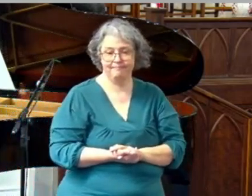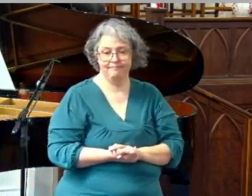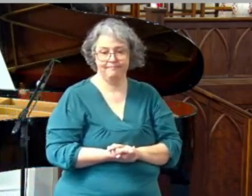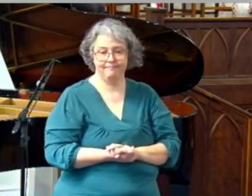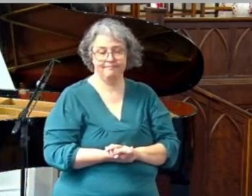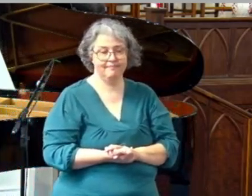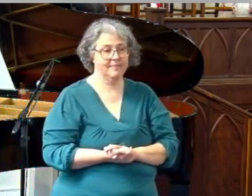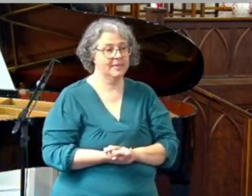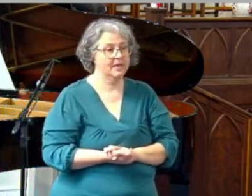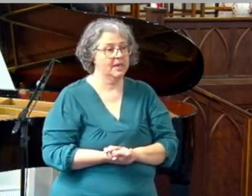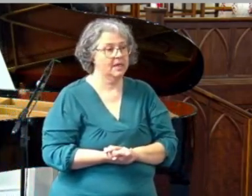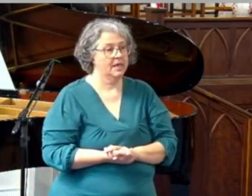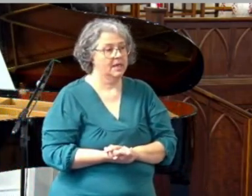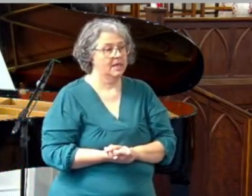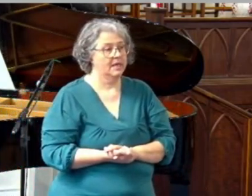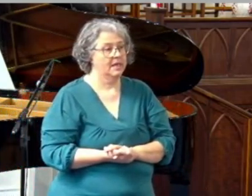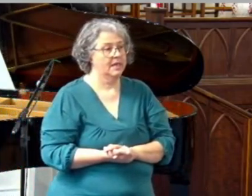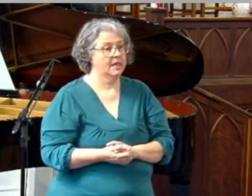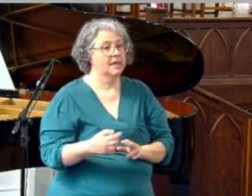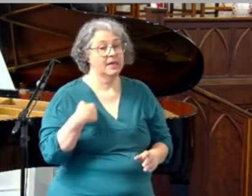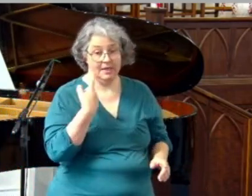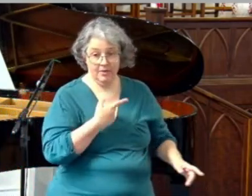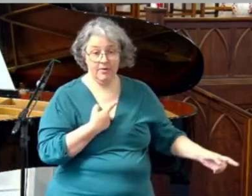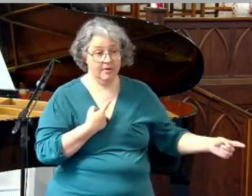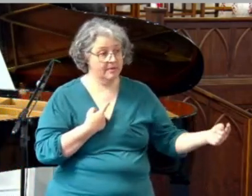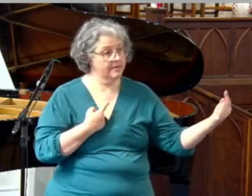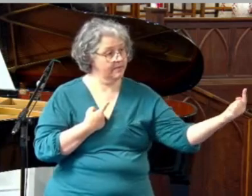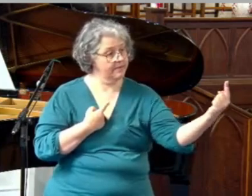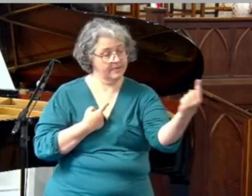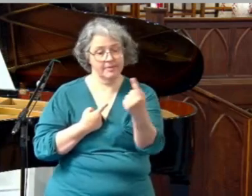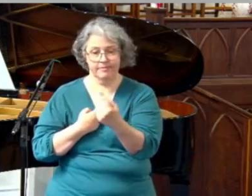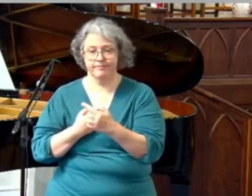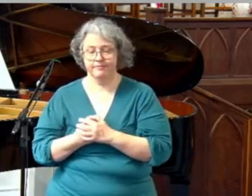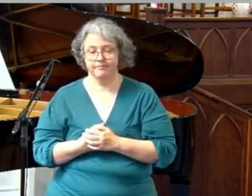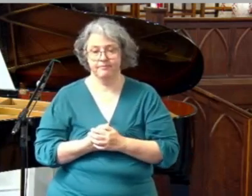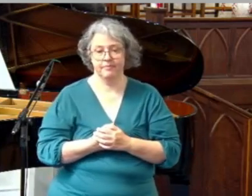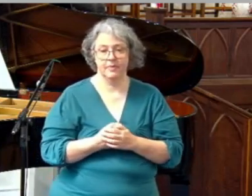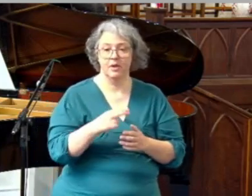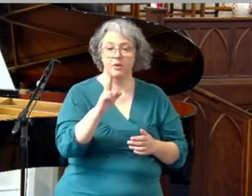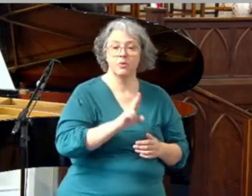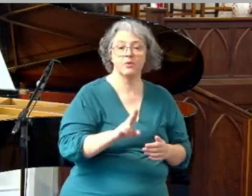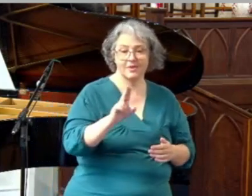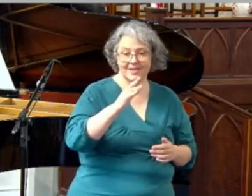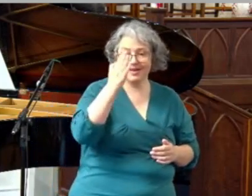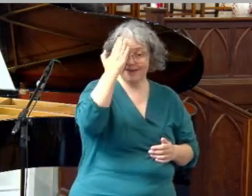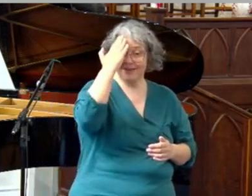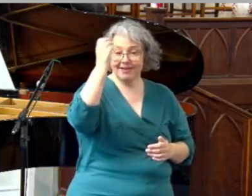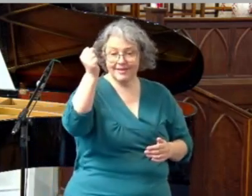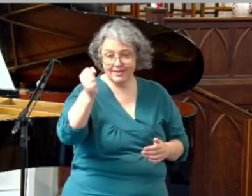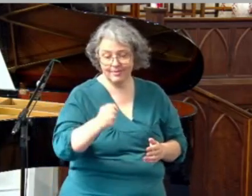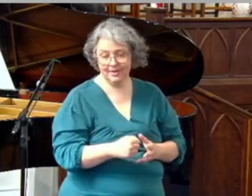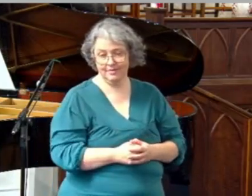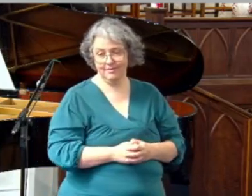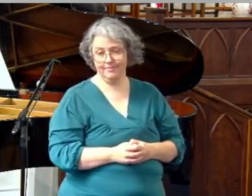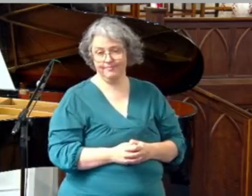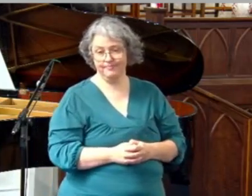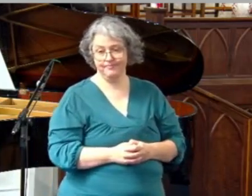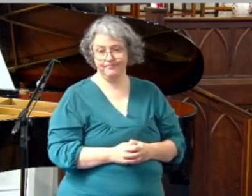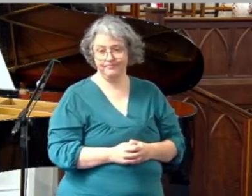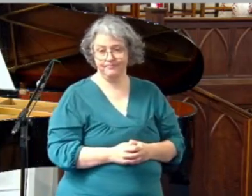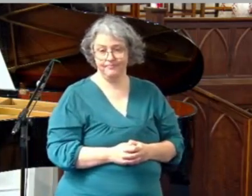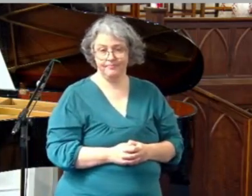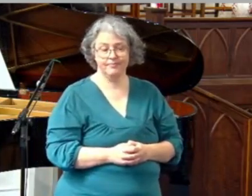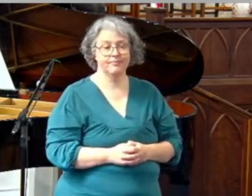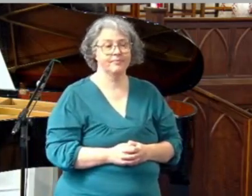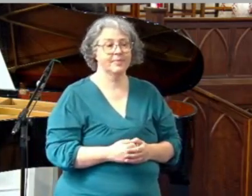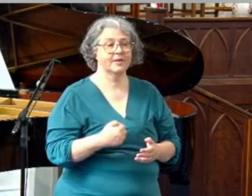Que cada um de nós possa, no dia a dia, exercitar o sábio discernimento, uma vez que estamos engajados